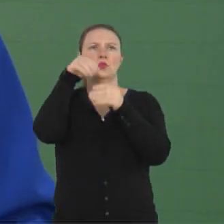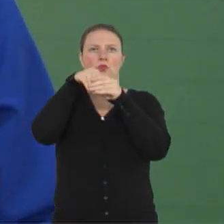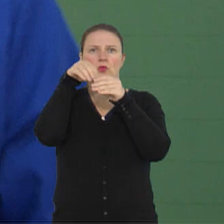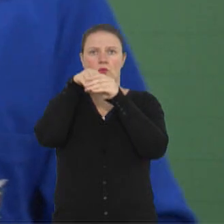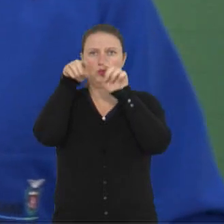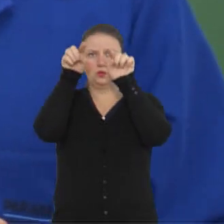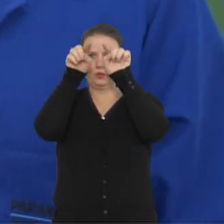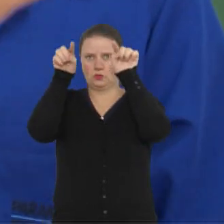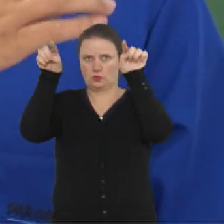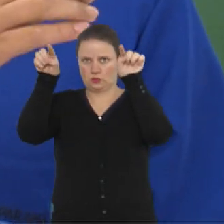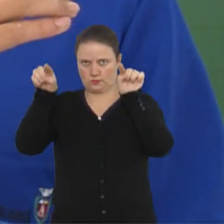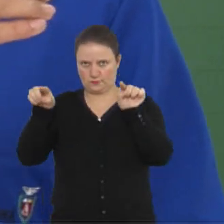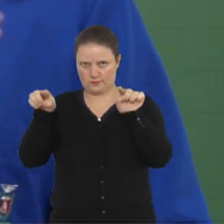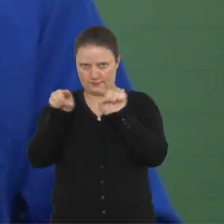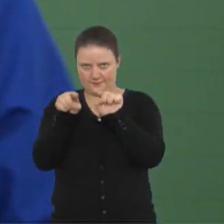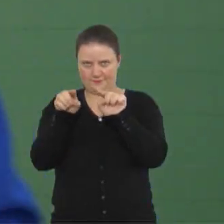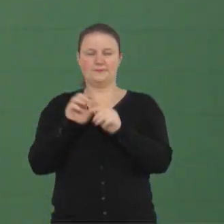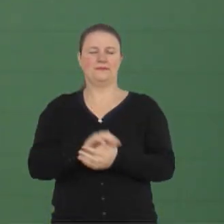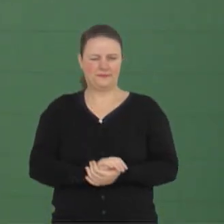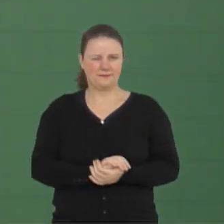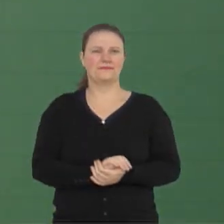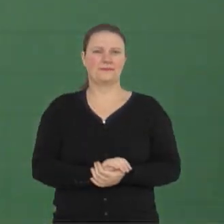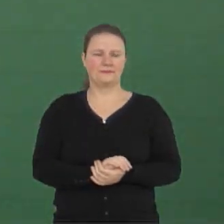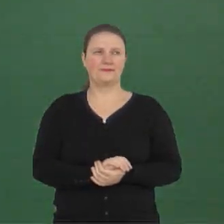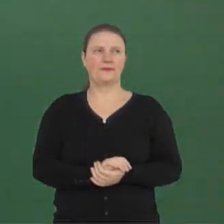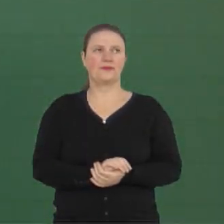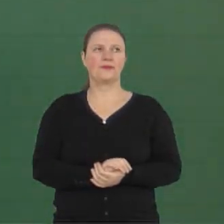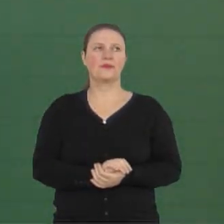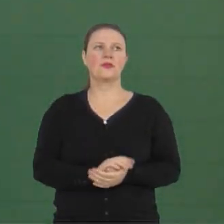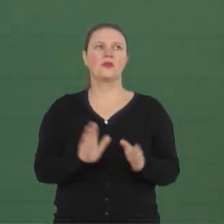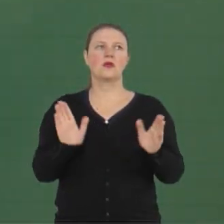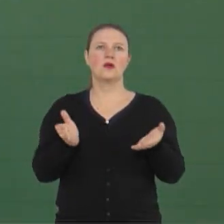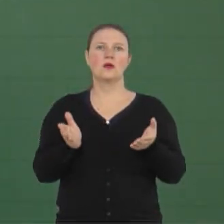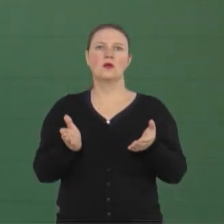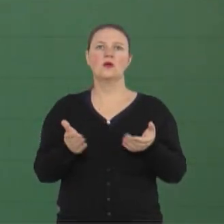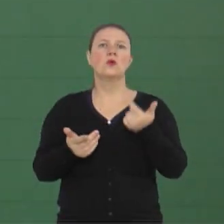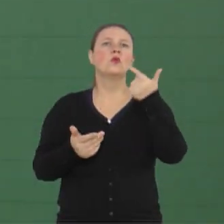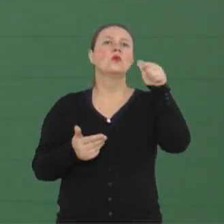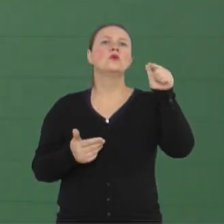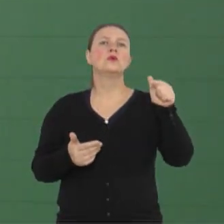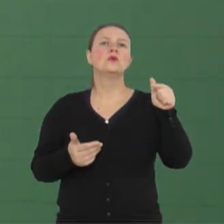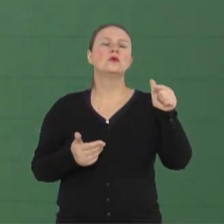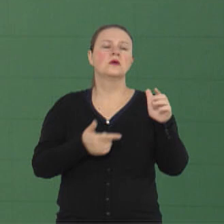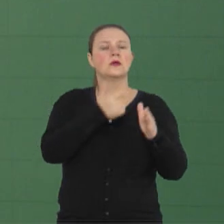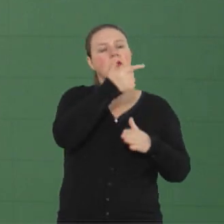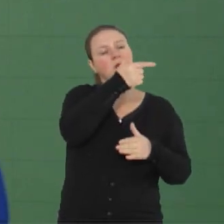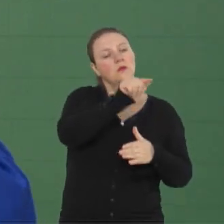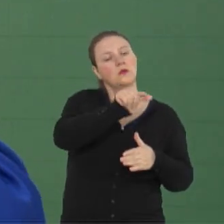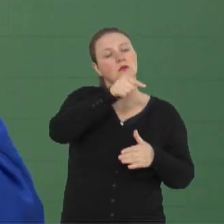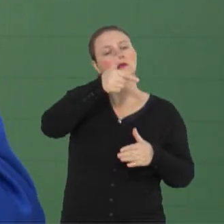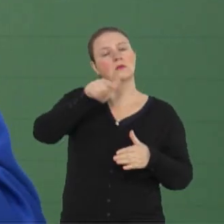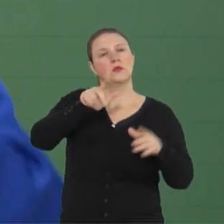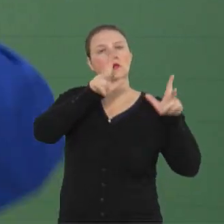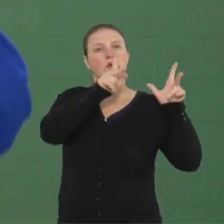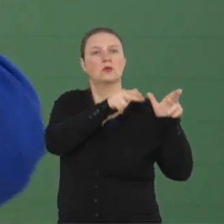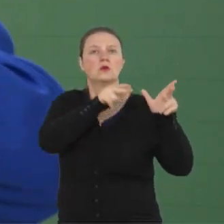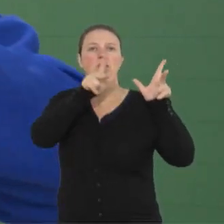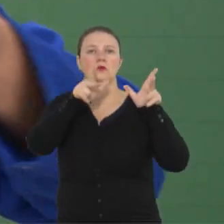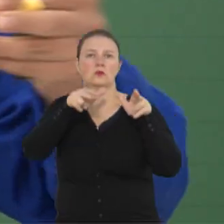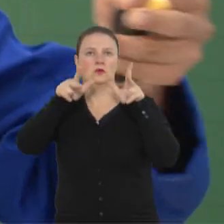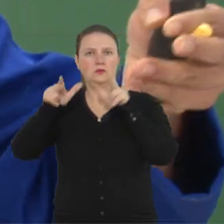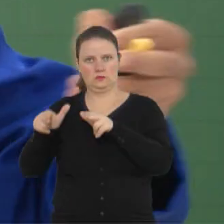dos colchetes. É isso mesmo. E o restante, professor? O restante você não fará nada além